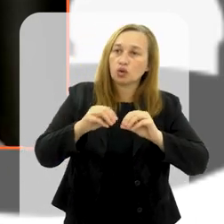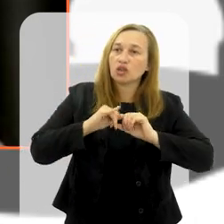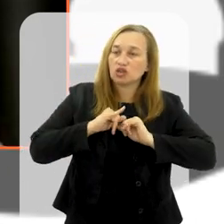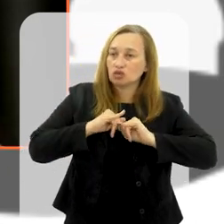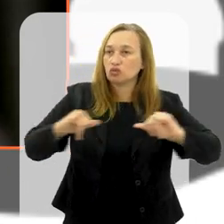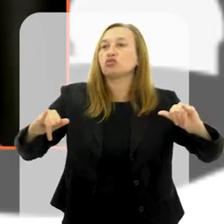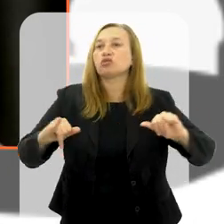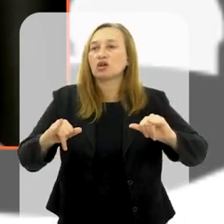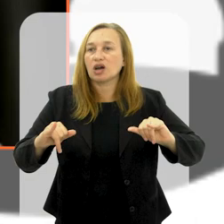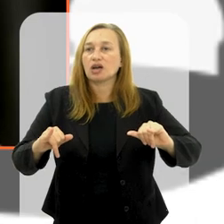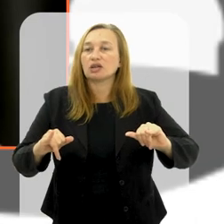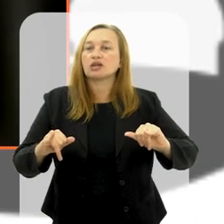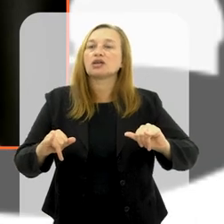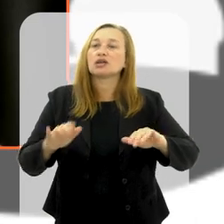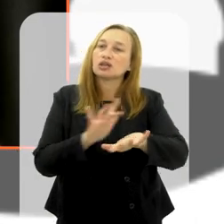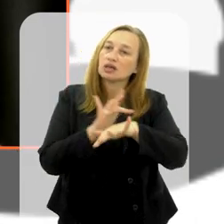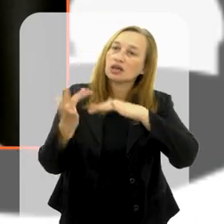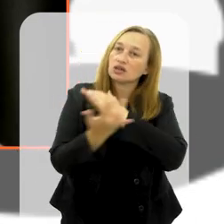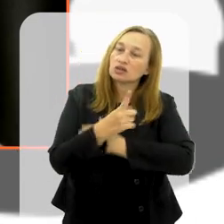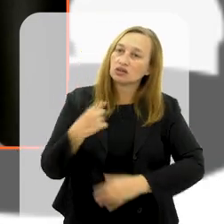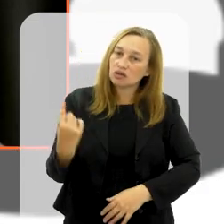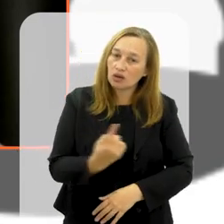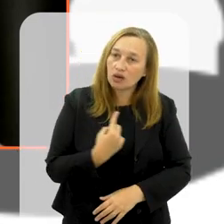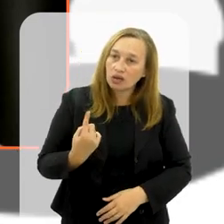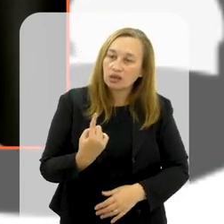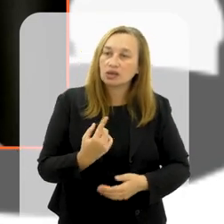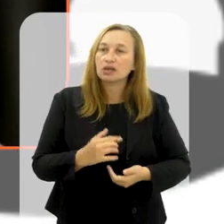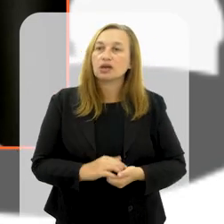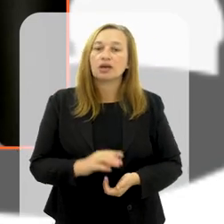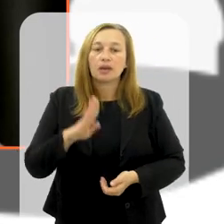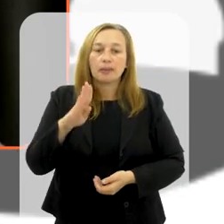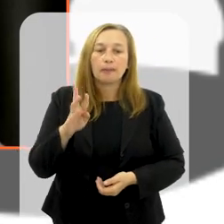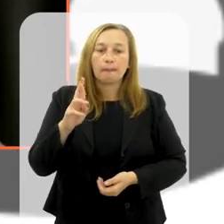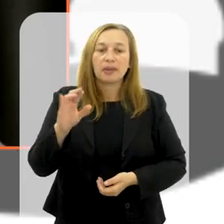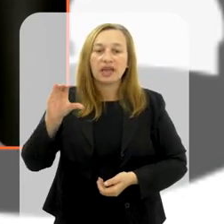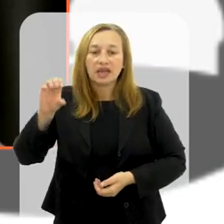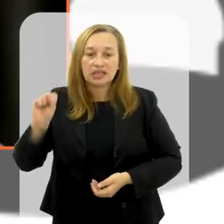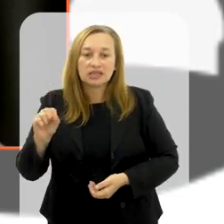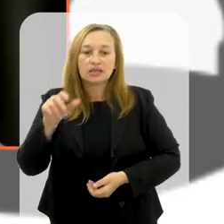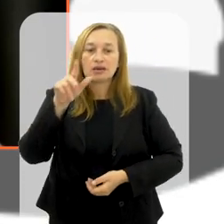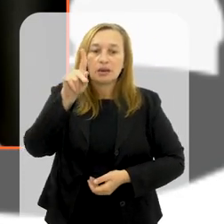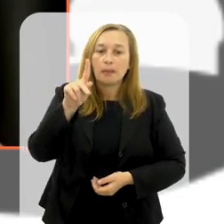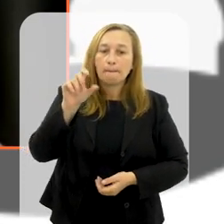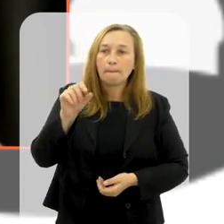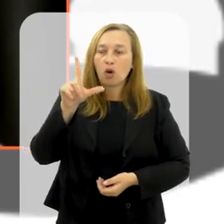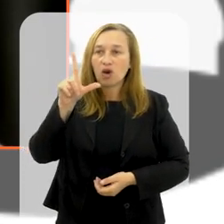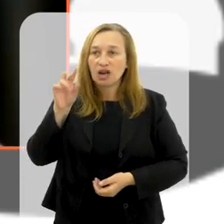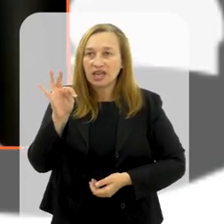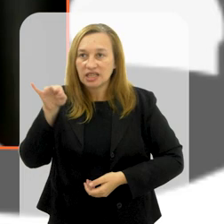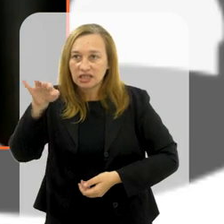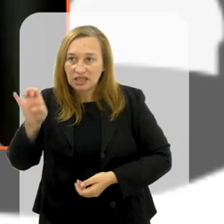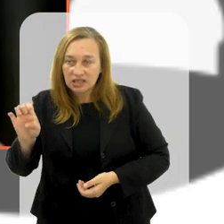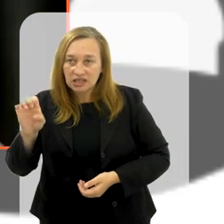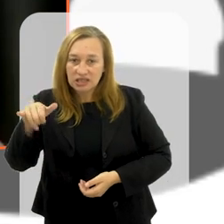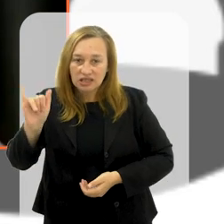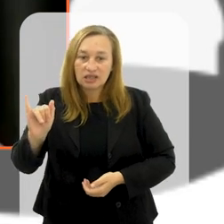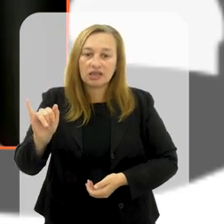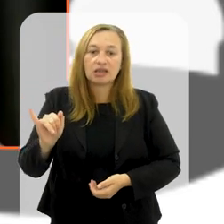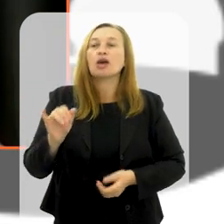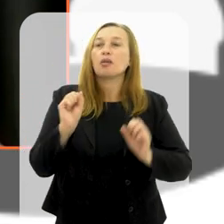Tudo isso está divulgado nas nossas redes sociais, né? BRICS BPC, né?